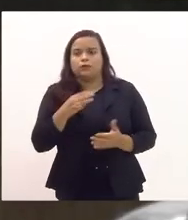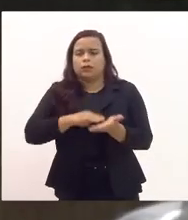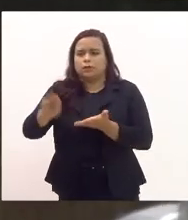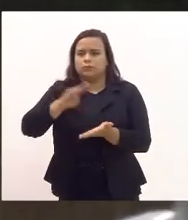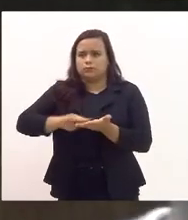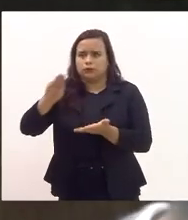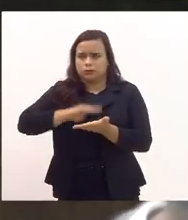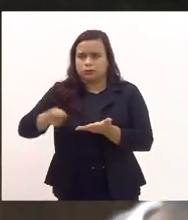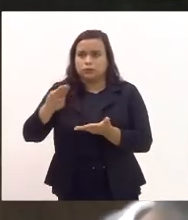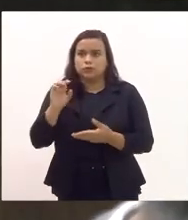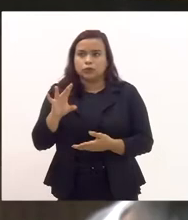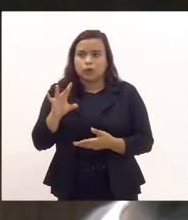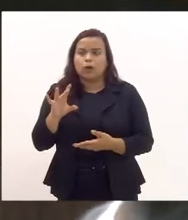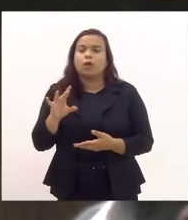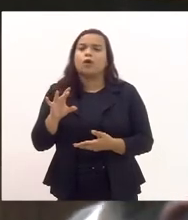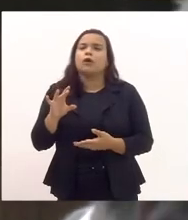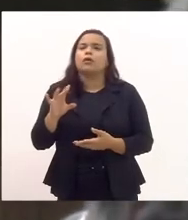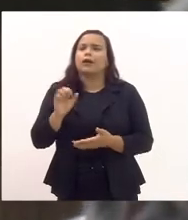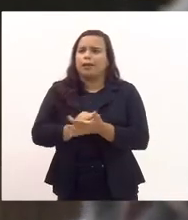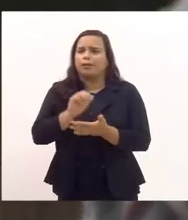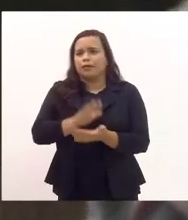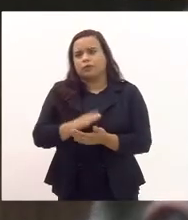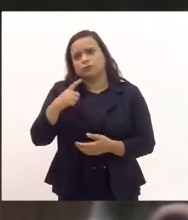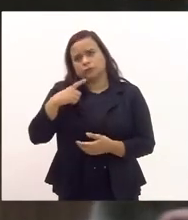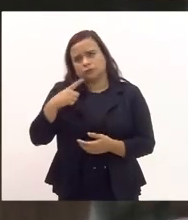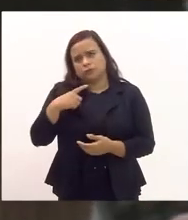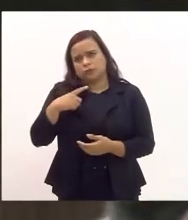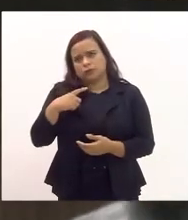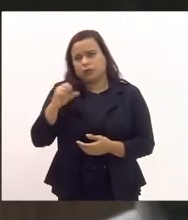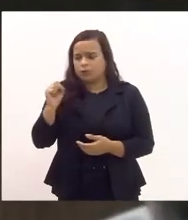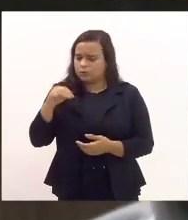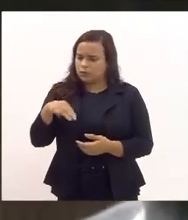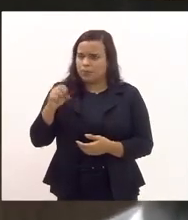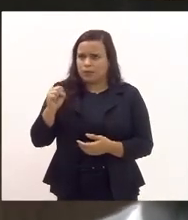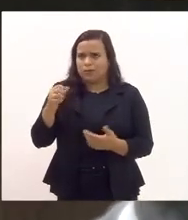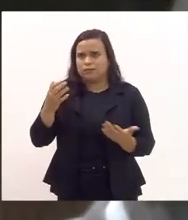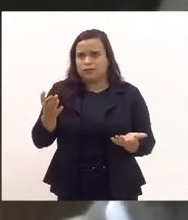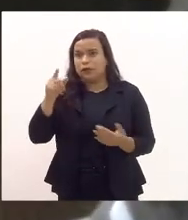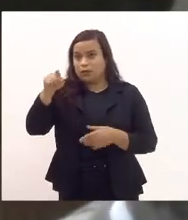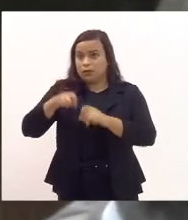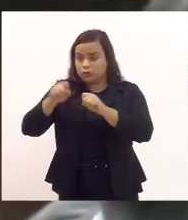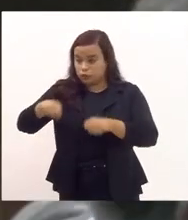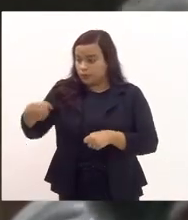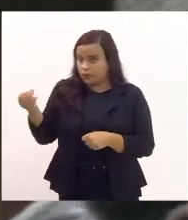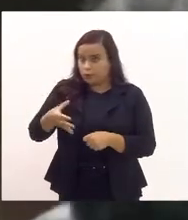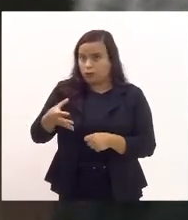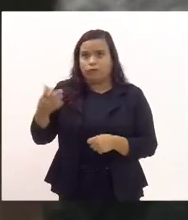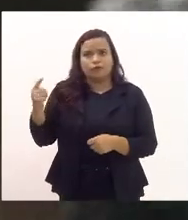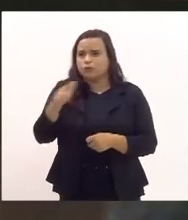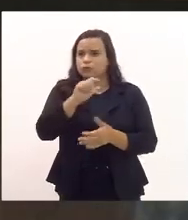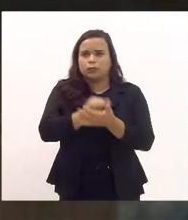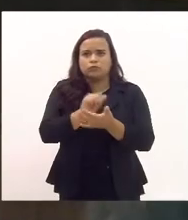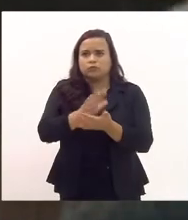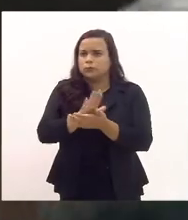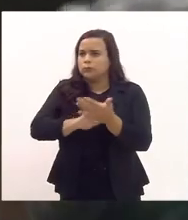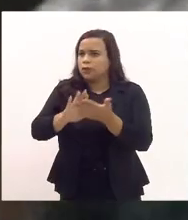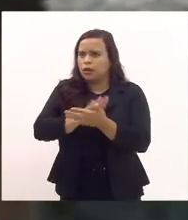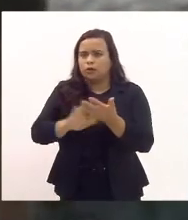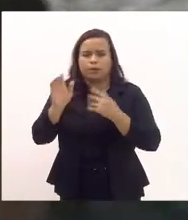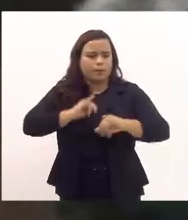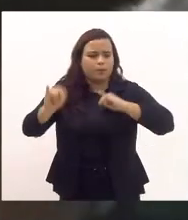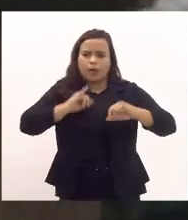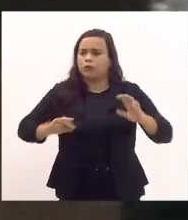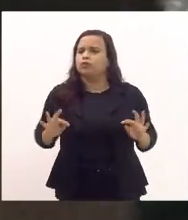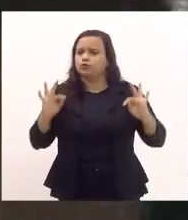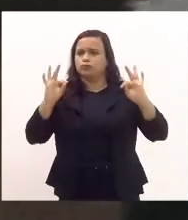SMS e que estiver cadastrado e esse sistema não existe cadastramento e chega a